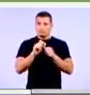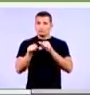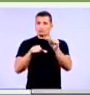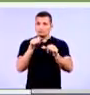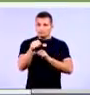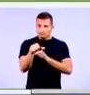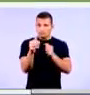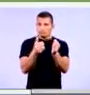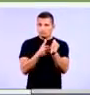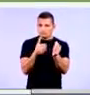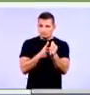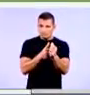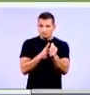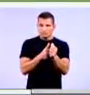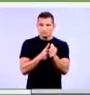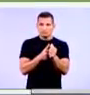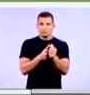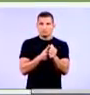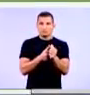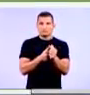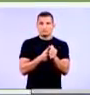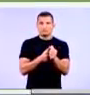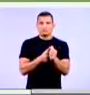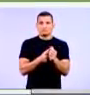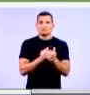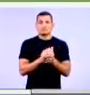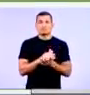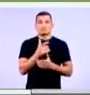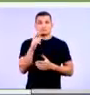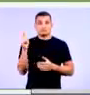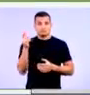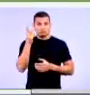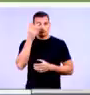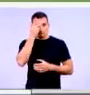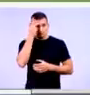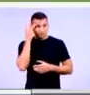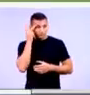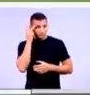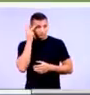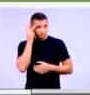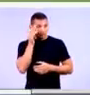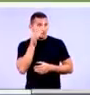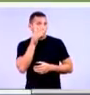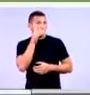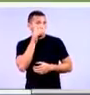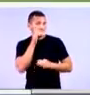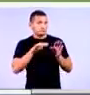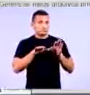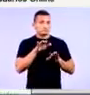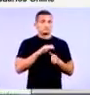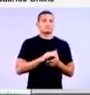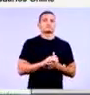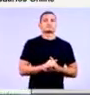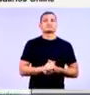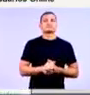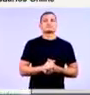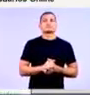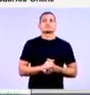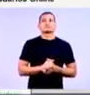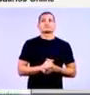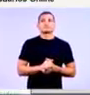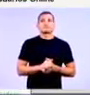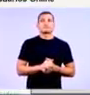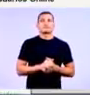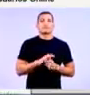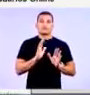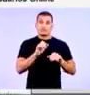a modificação da senha para que outras pessoas não tenham acesso ao seu espaço de aprendizagem. Então,